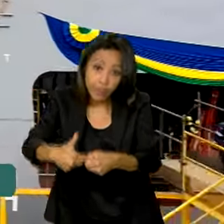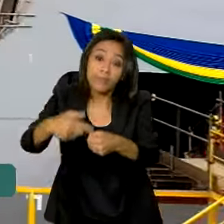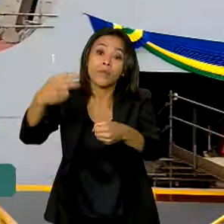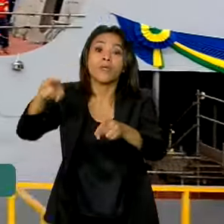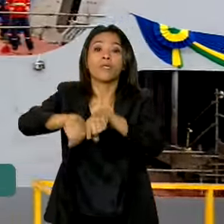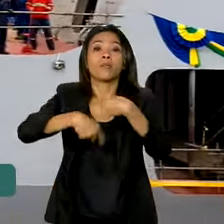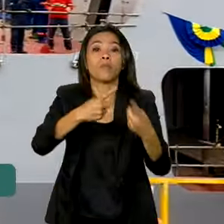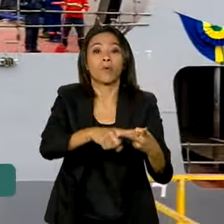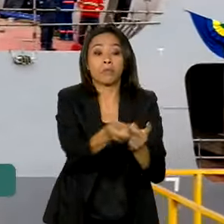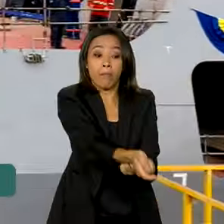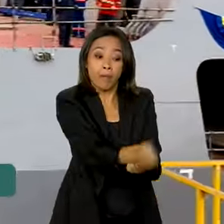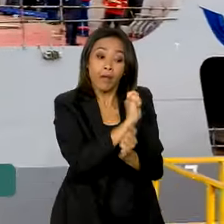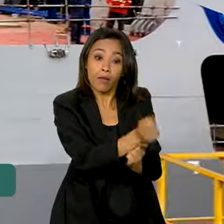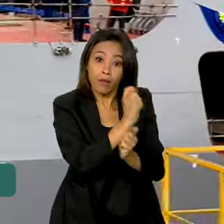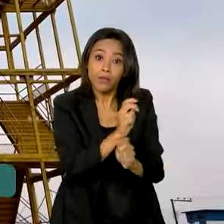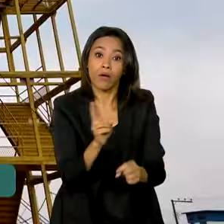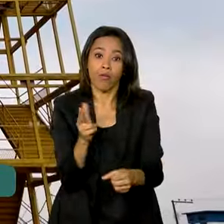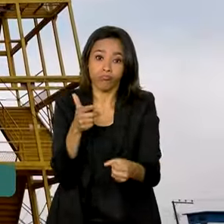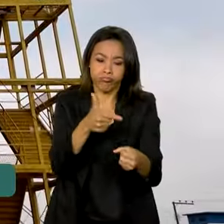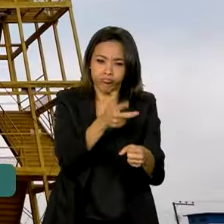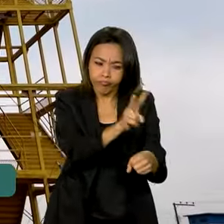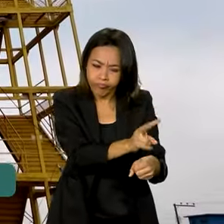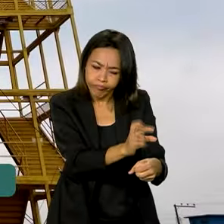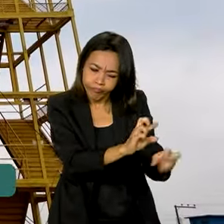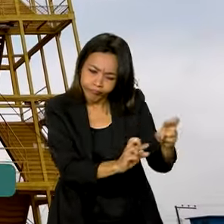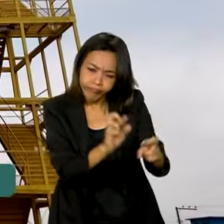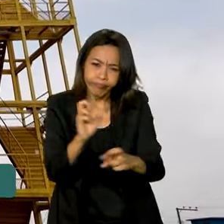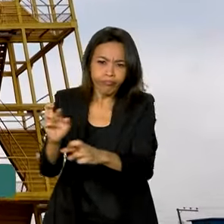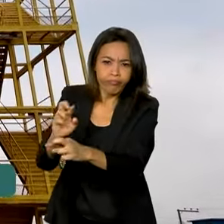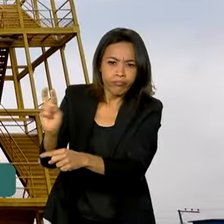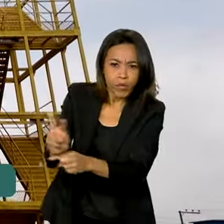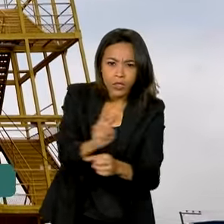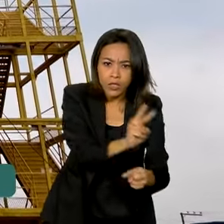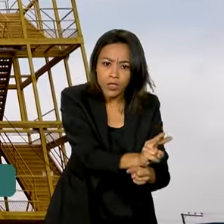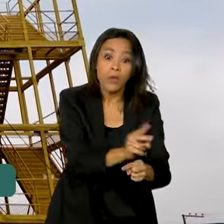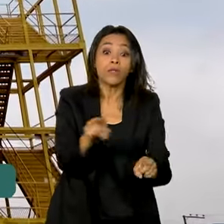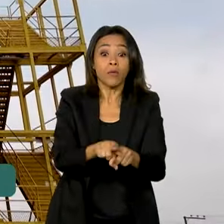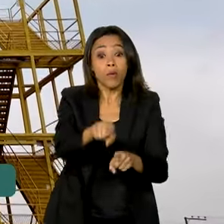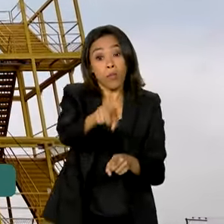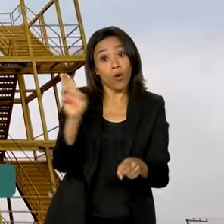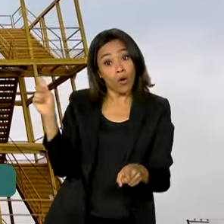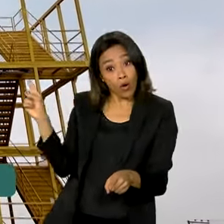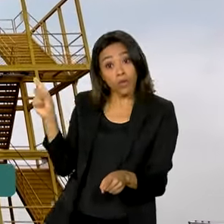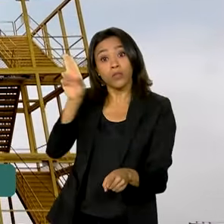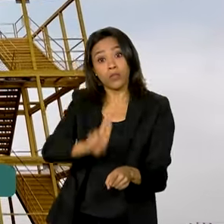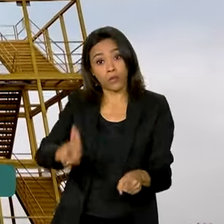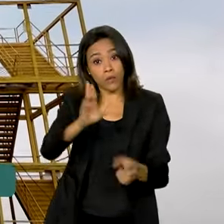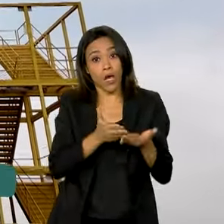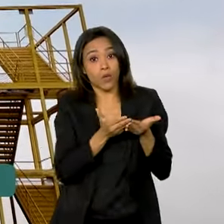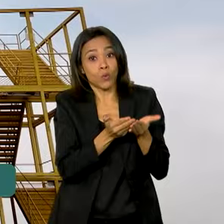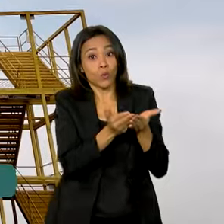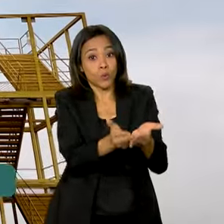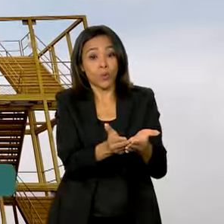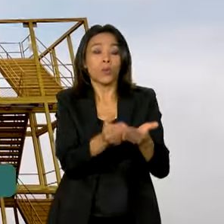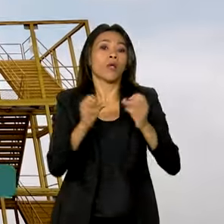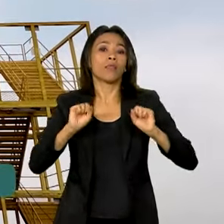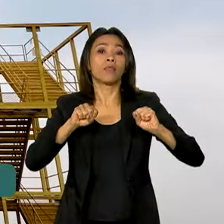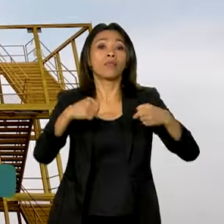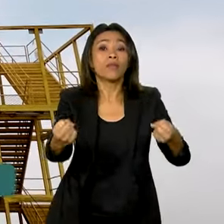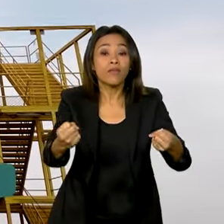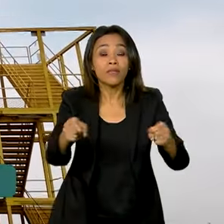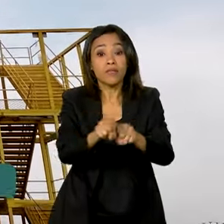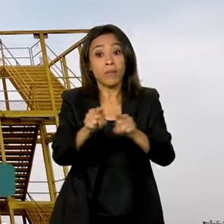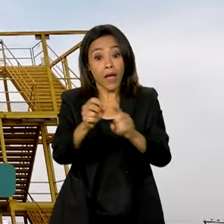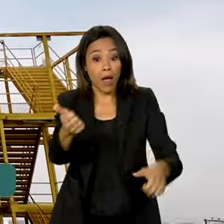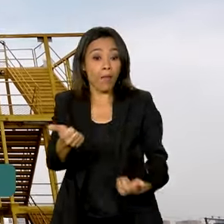pesca. Os navios poderão ser utilizados também em missões internacionais de defesa e apoio